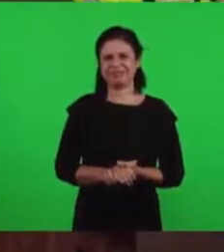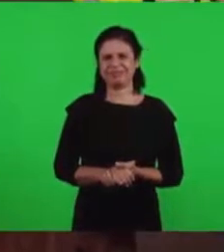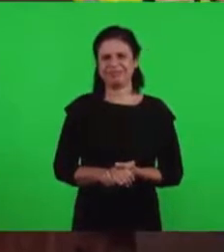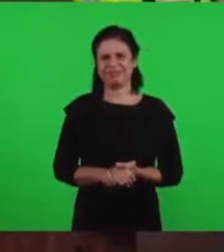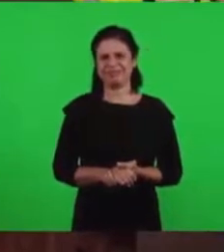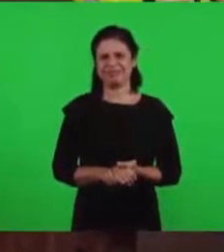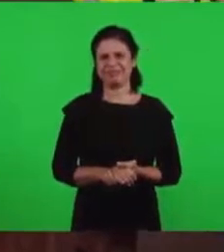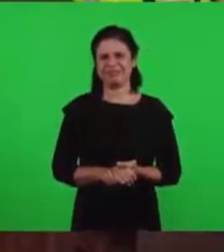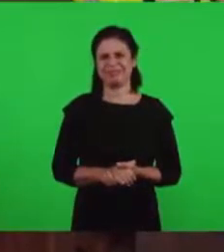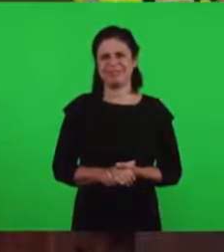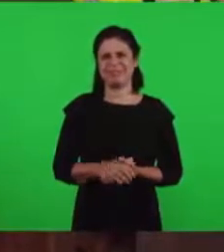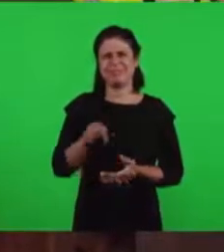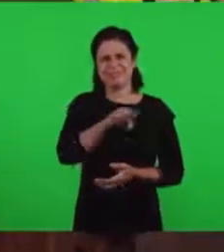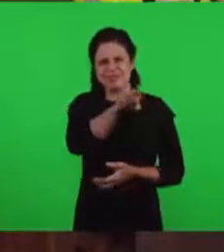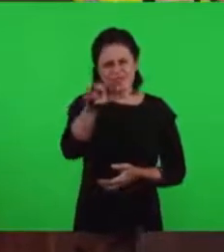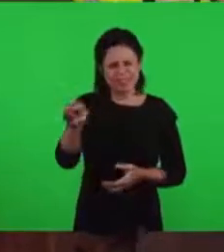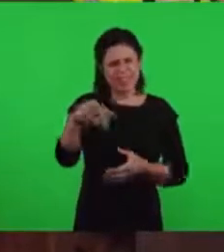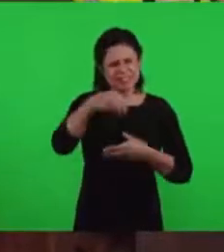período